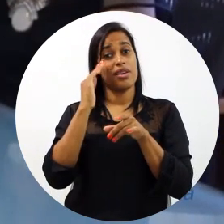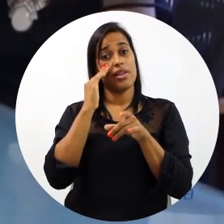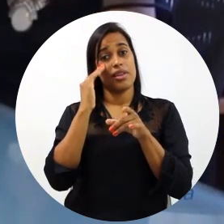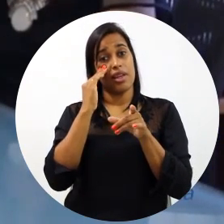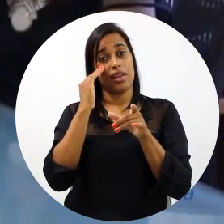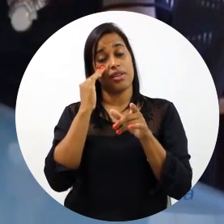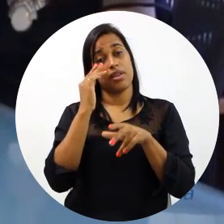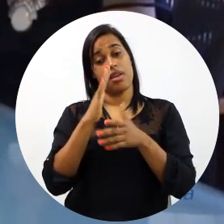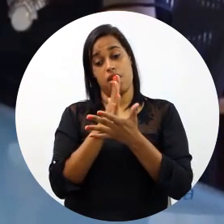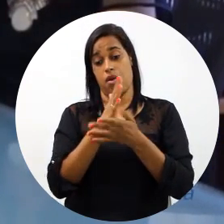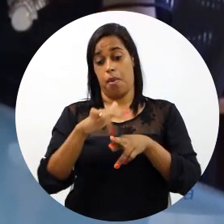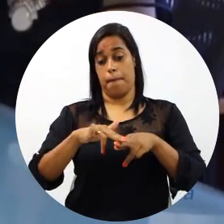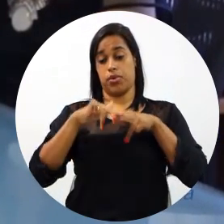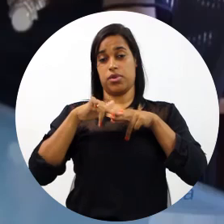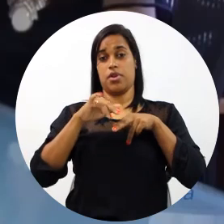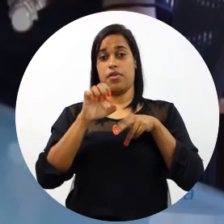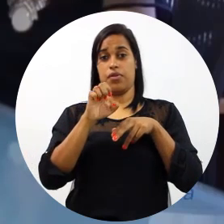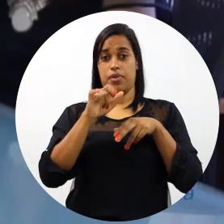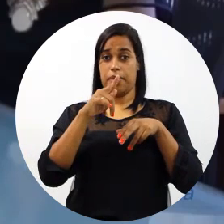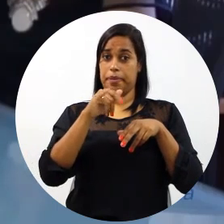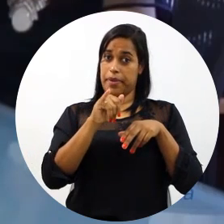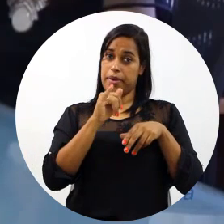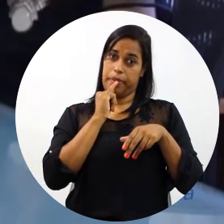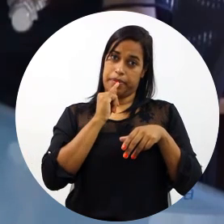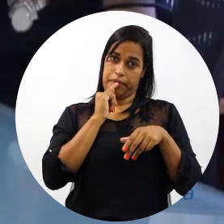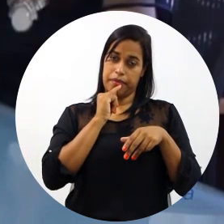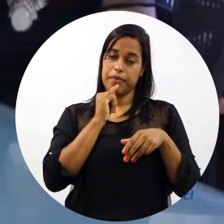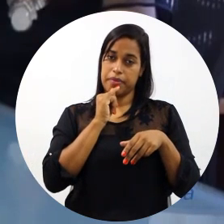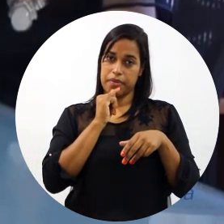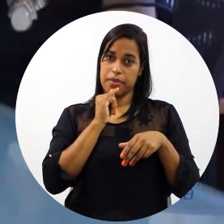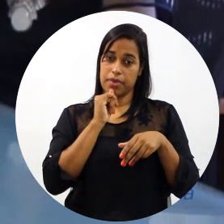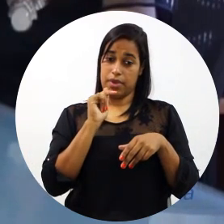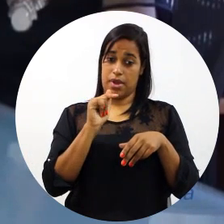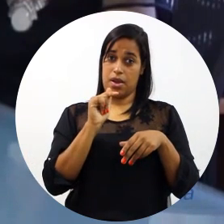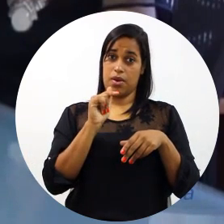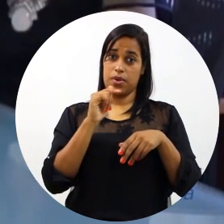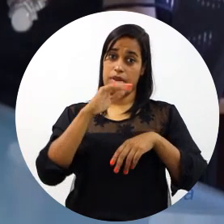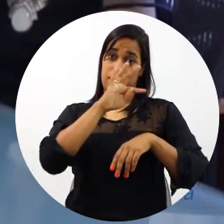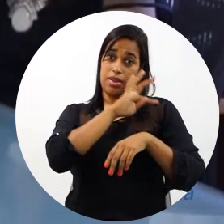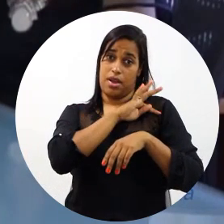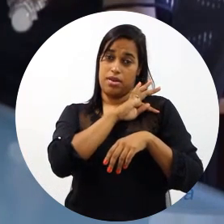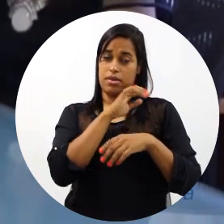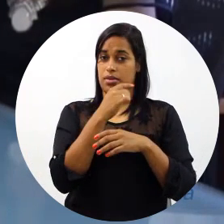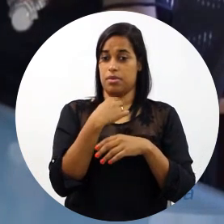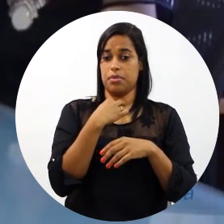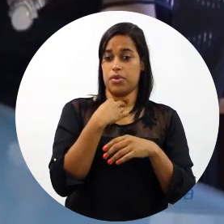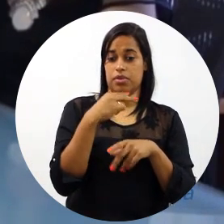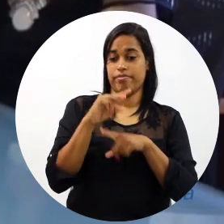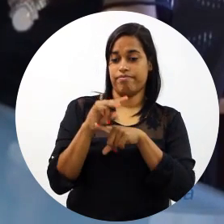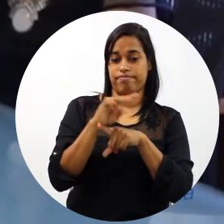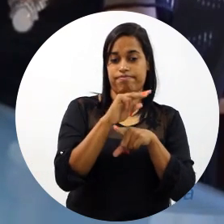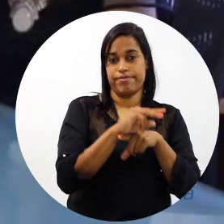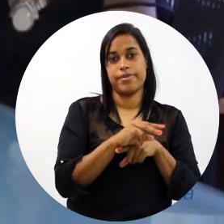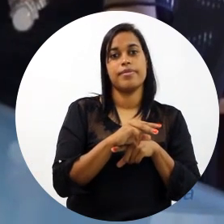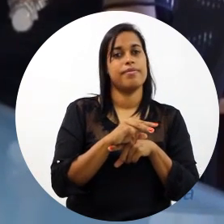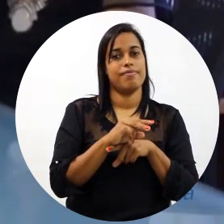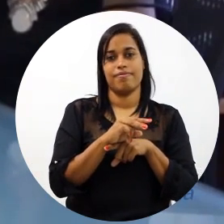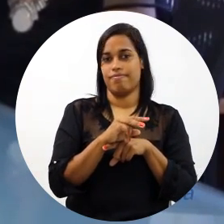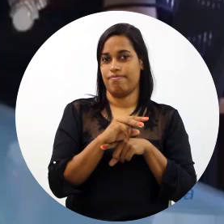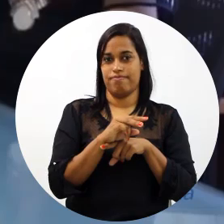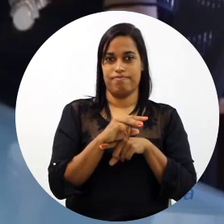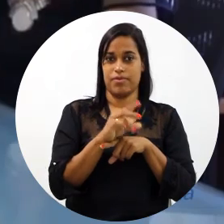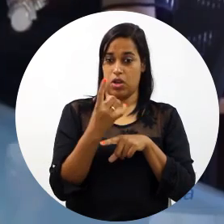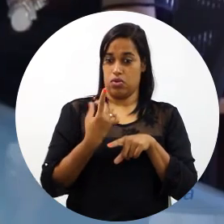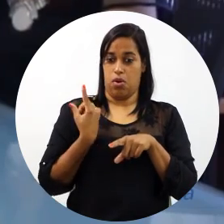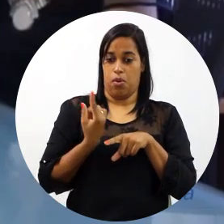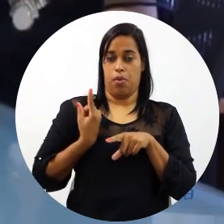os motivos do uso dos EPIs, por exemplo, é que o técnico de segurança não pode ser o fiscal. Pelo menos não o